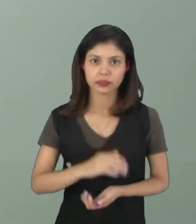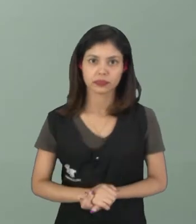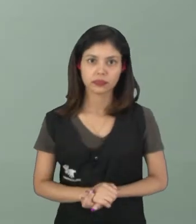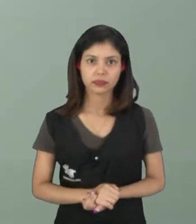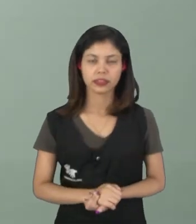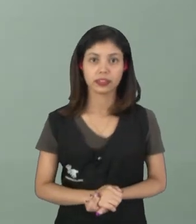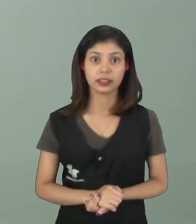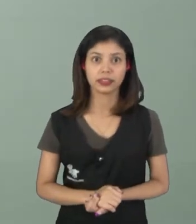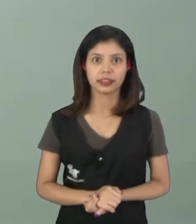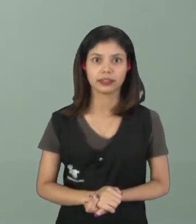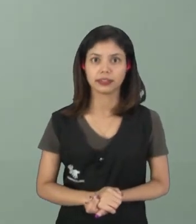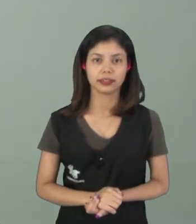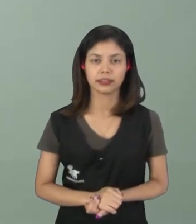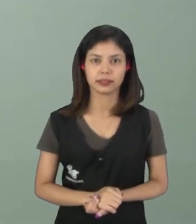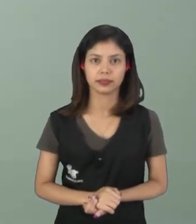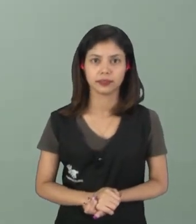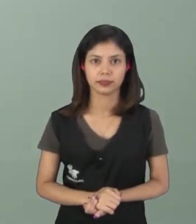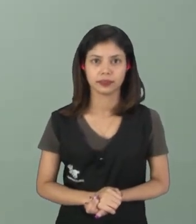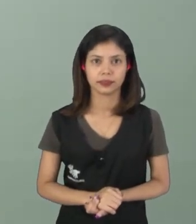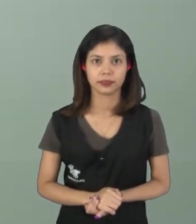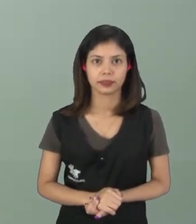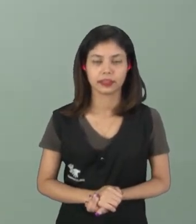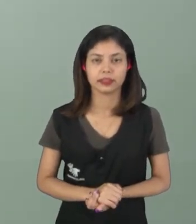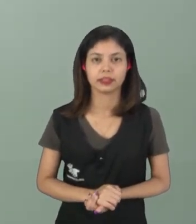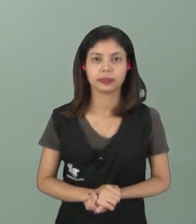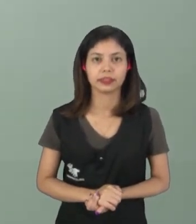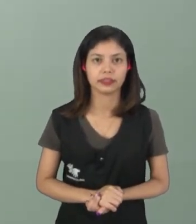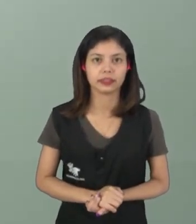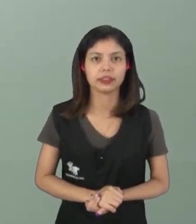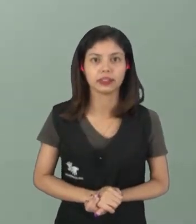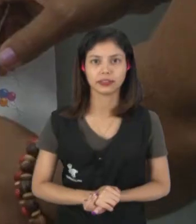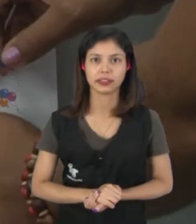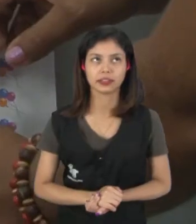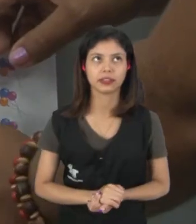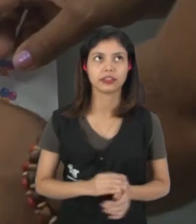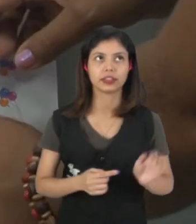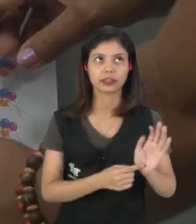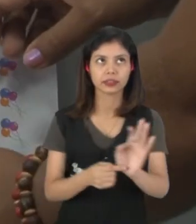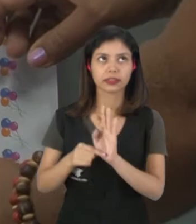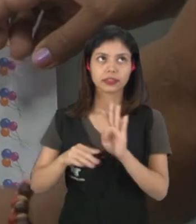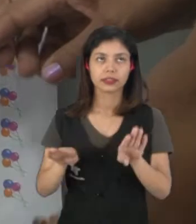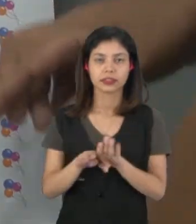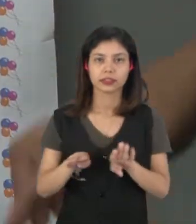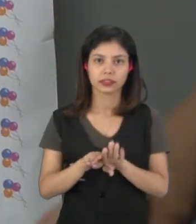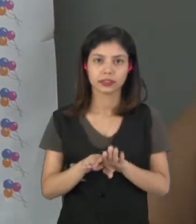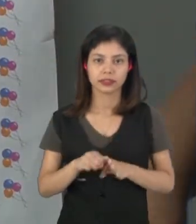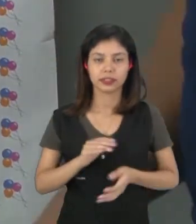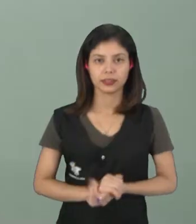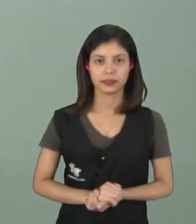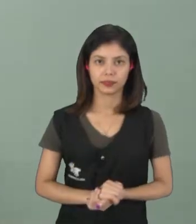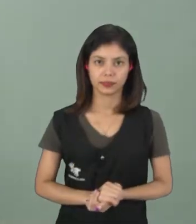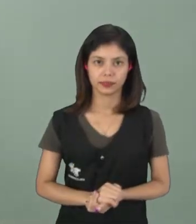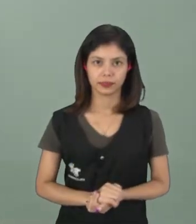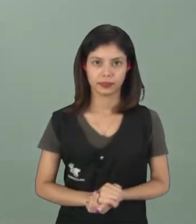colocar bem aqui e colocar mais Branca isso